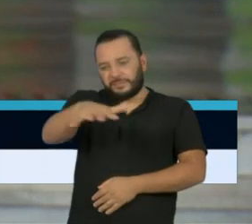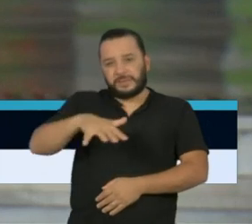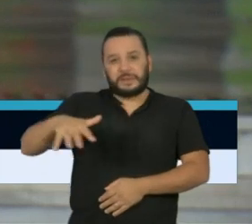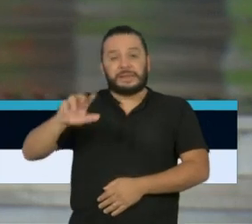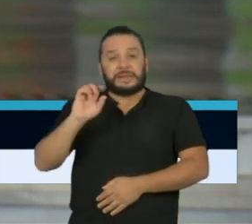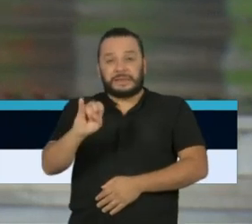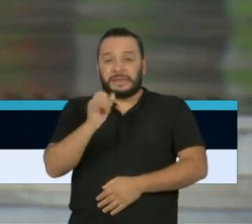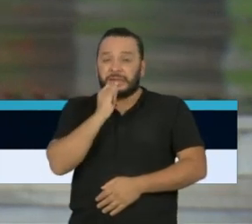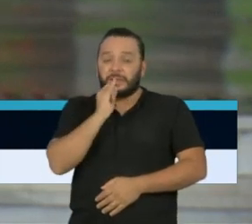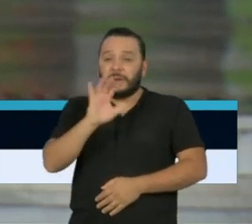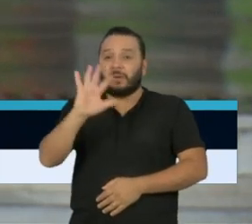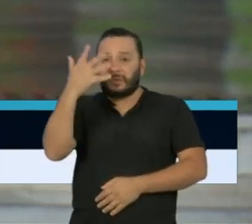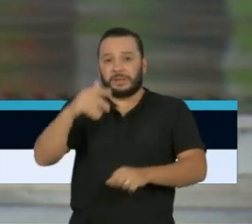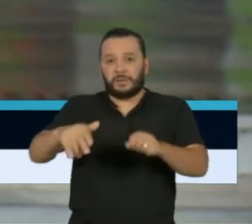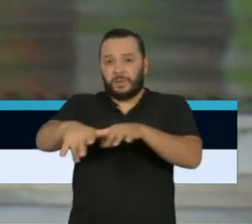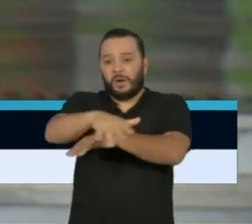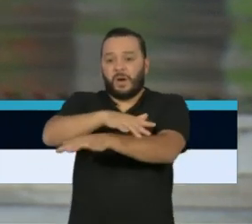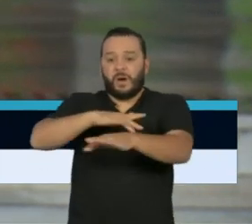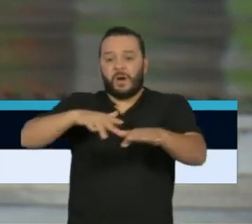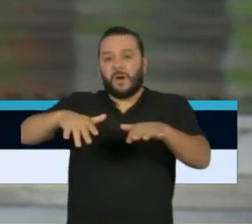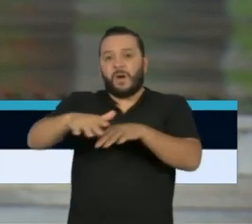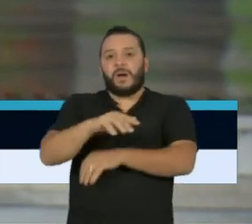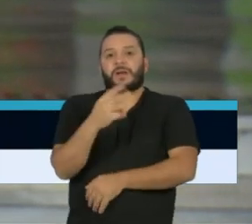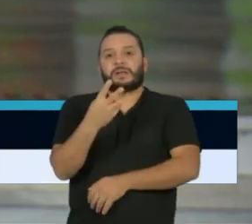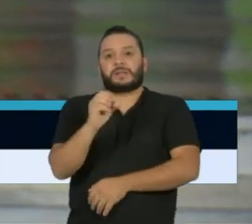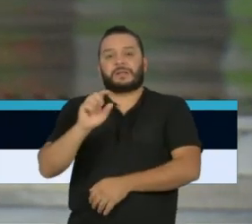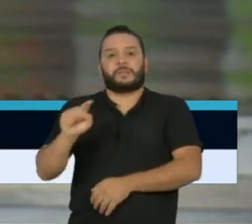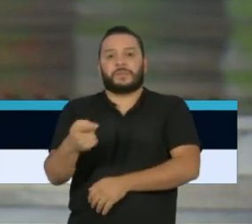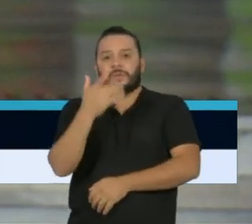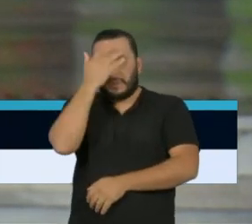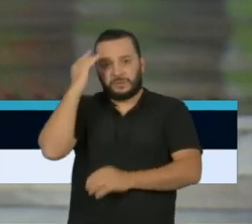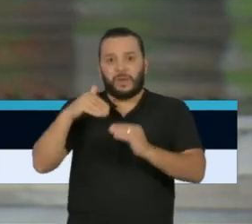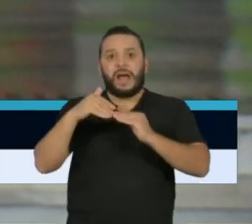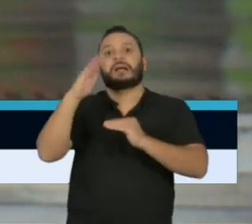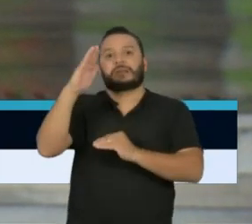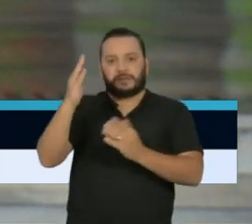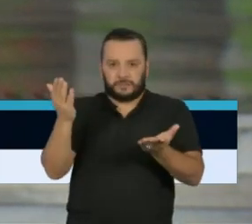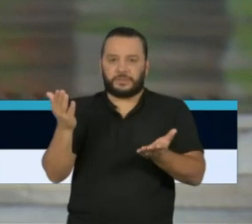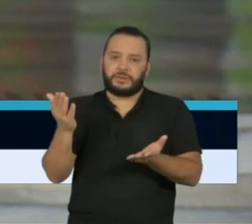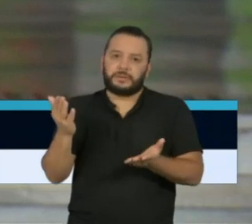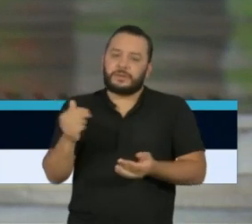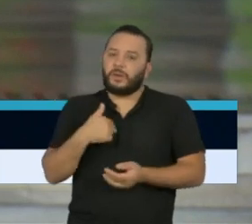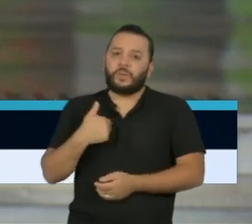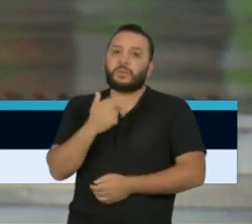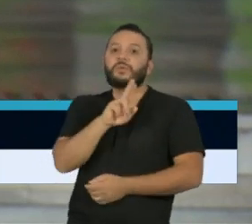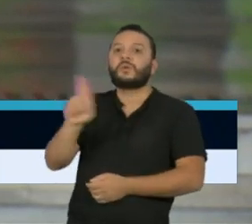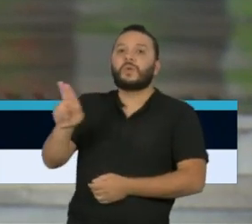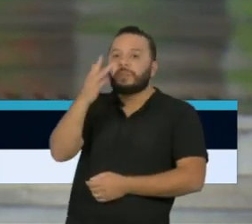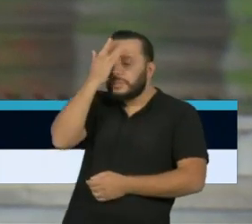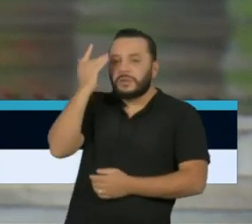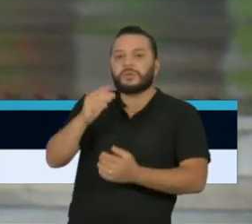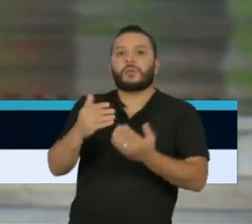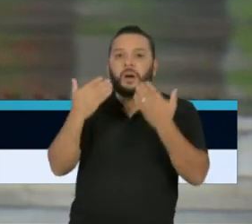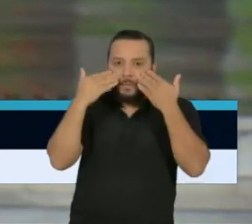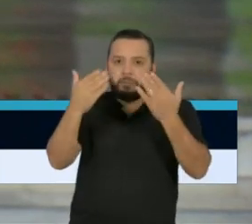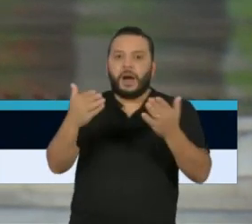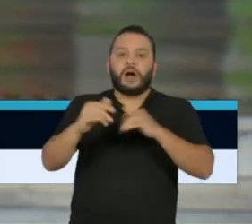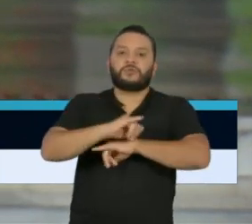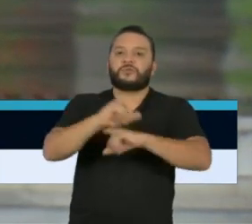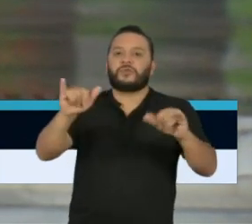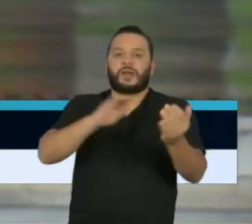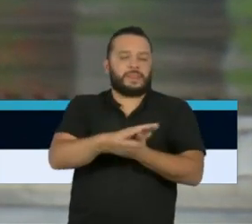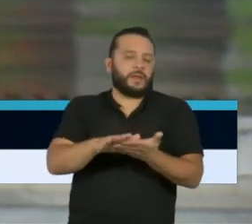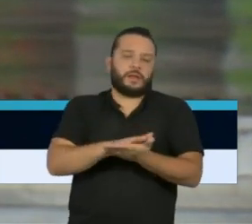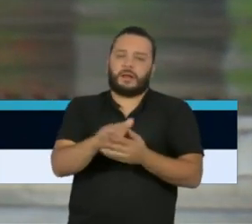aglomerações sejam acima de 30.000 pessoas, exatamente para preservar a informação, e os dados sempre serão publicados